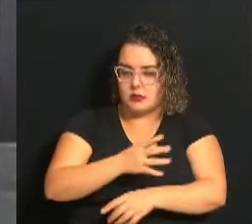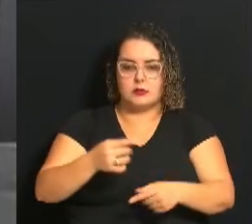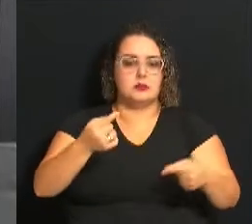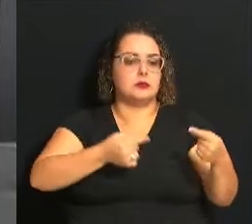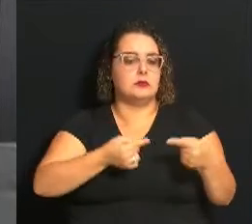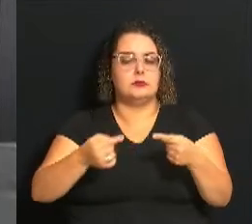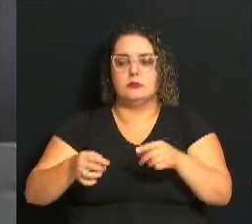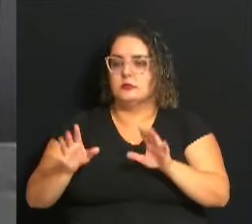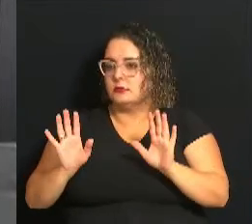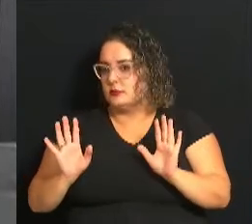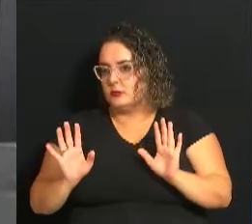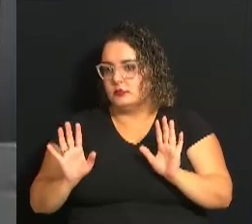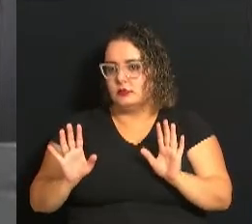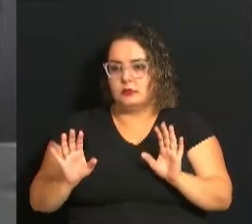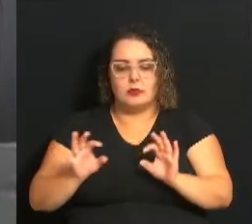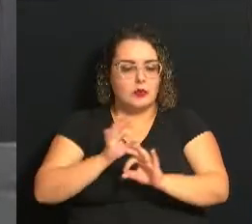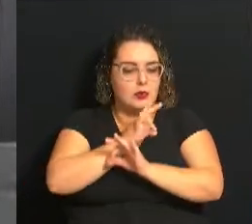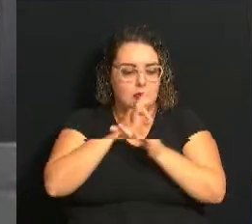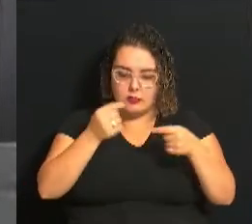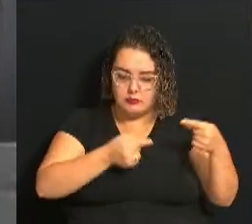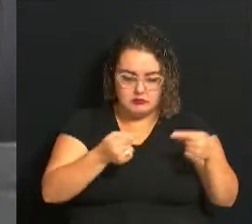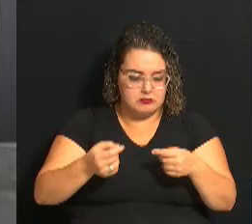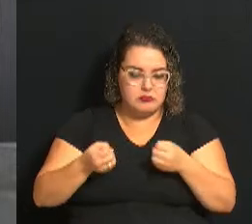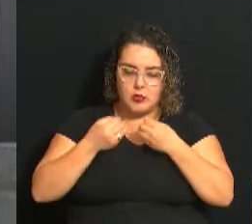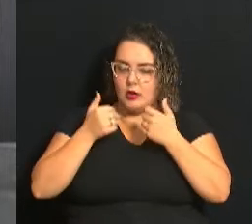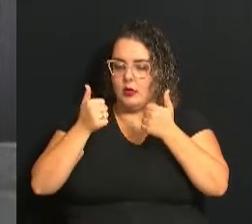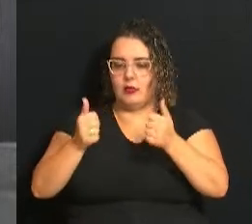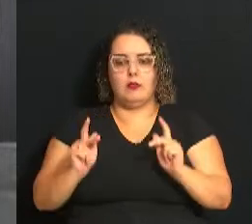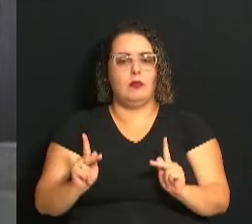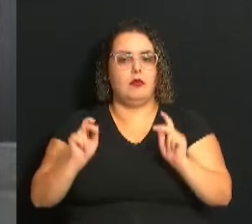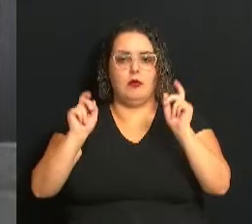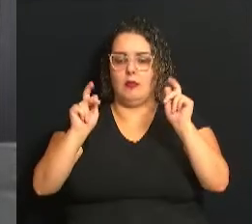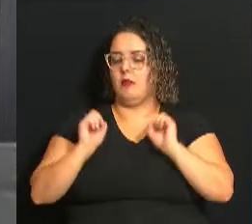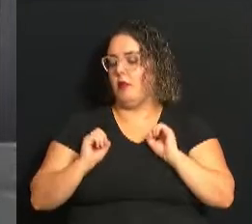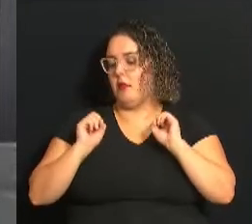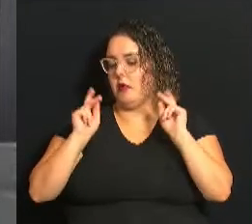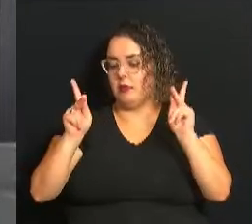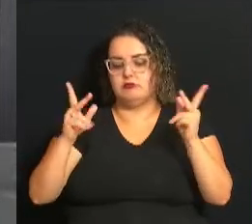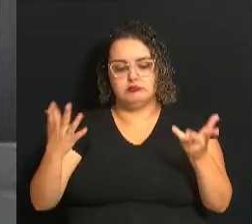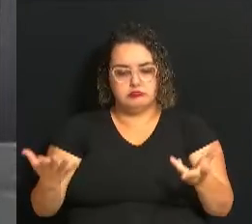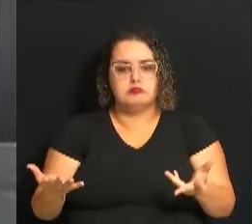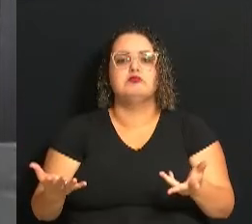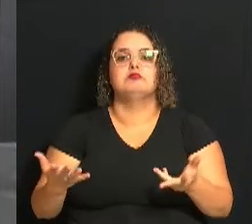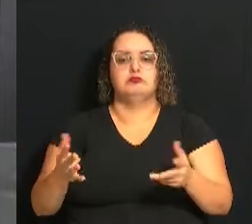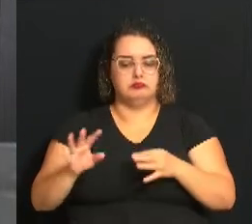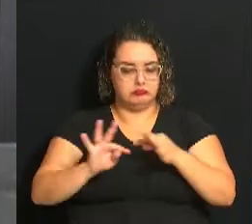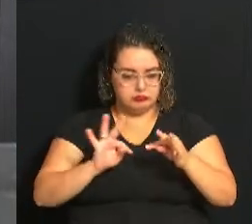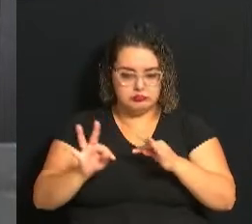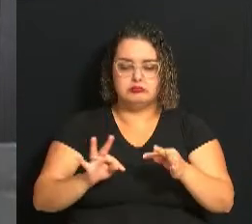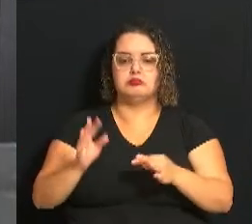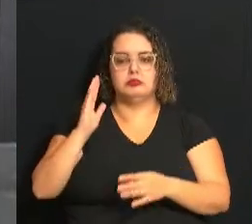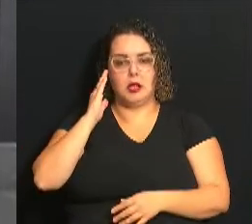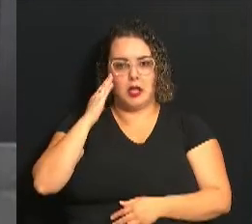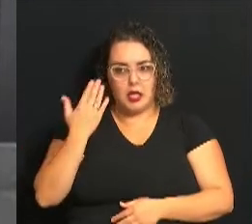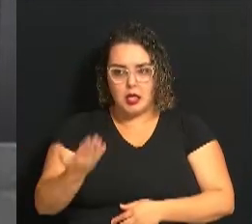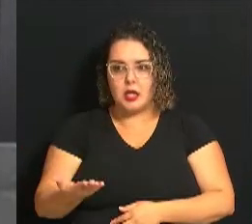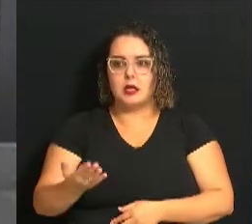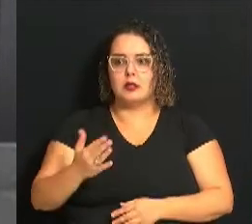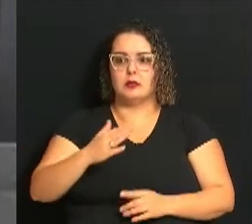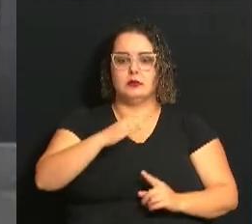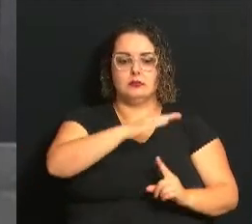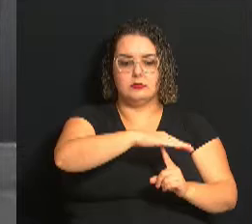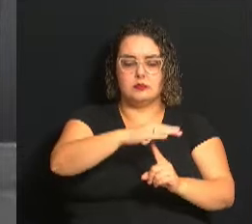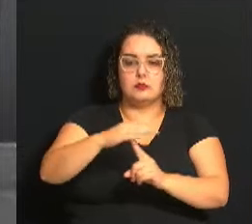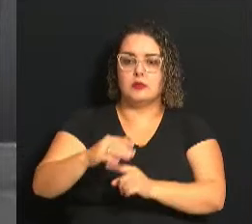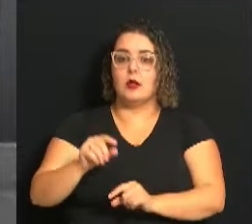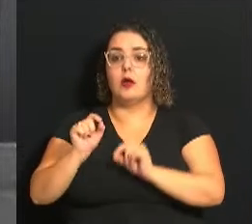discutindo. Até aí, vamos discutir, tudo bem, vamos considerar as questões técnicas, as questões ambientais. O que